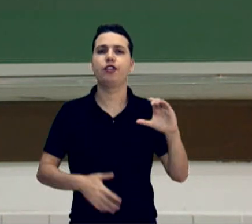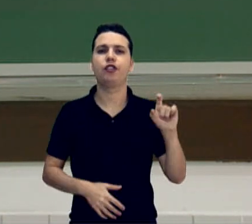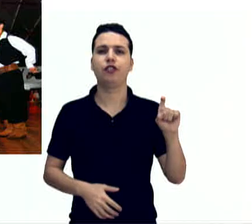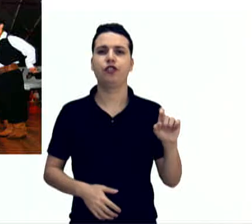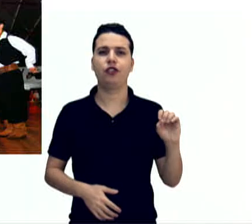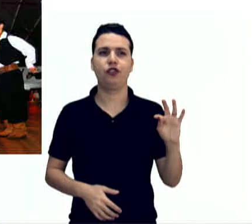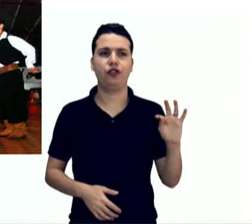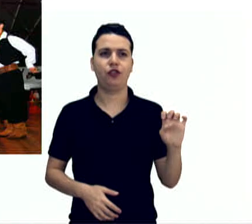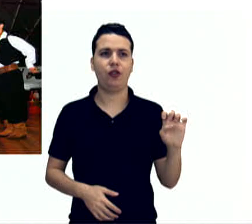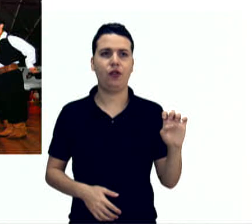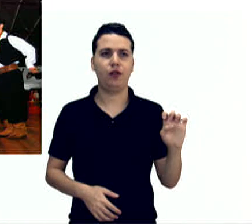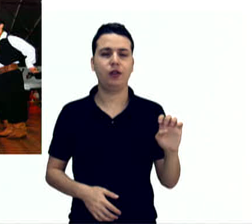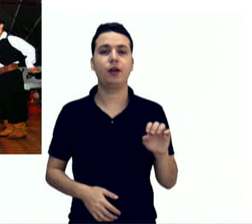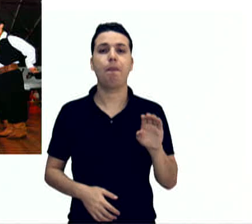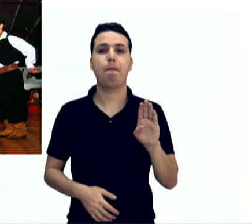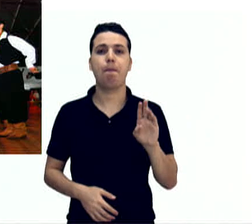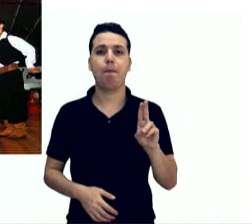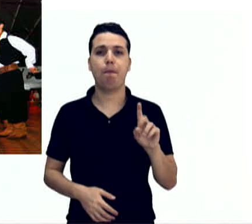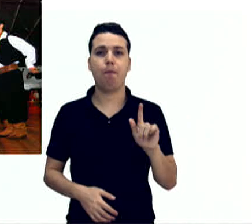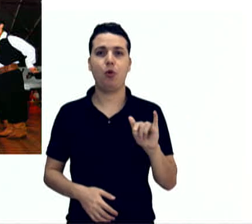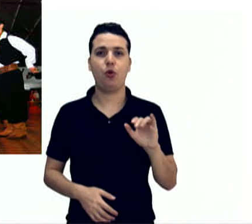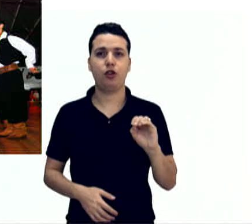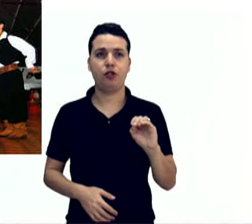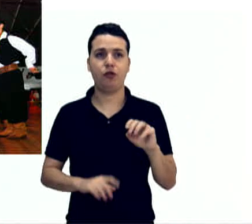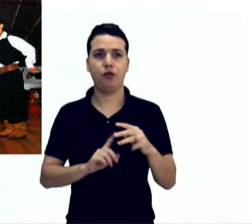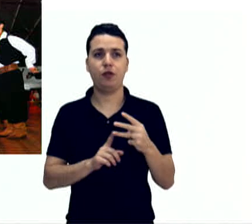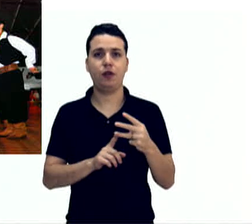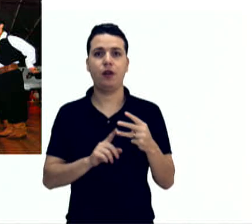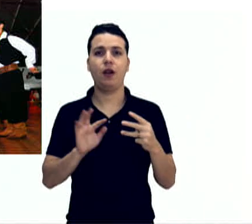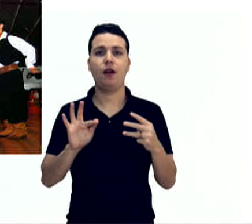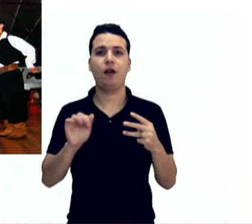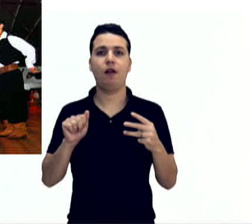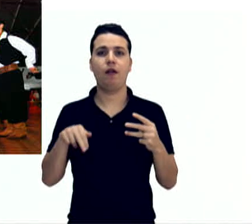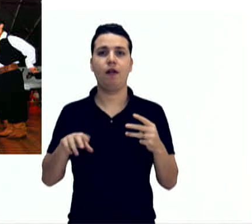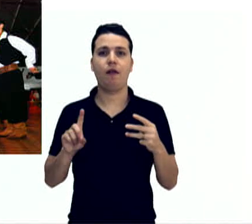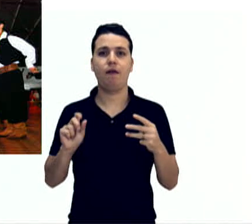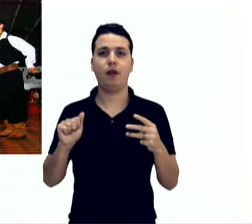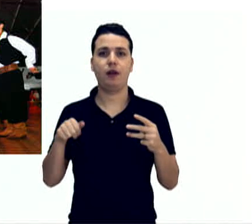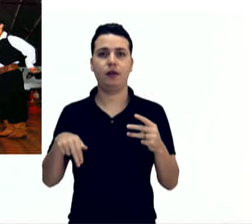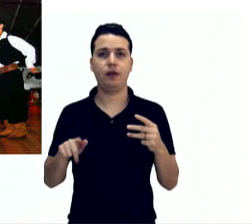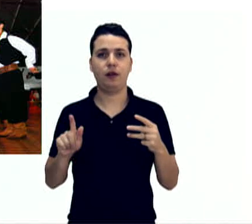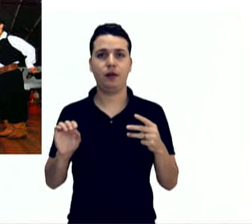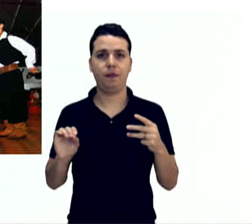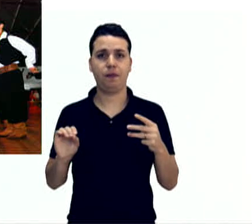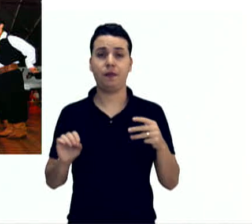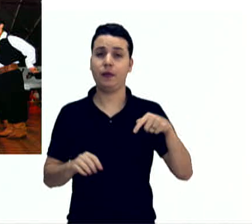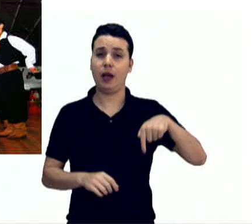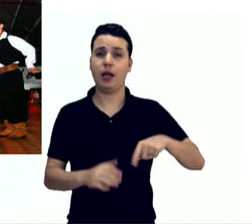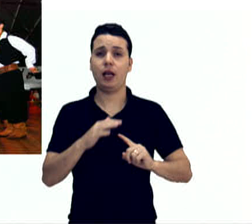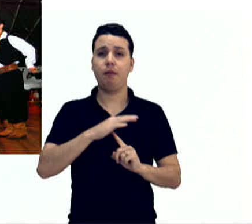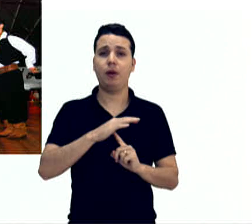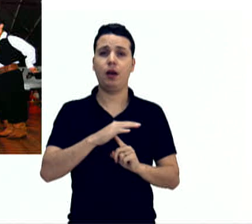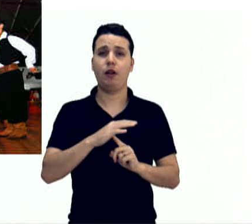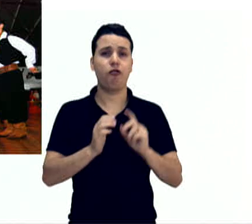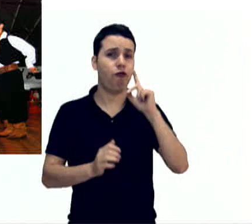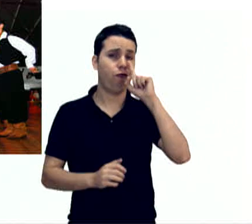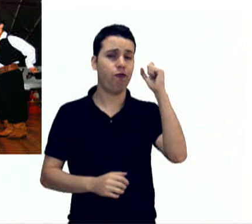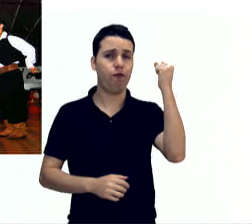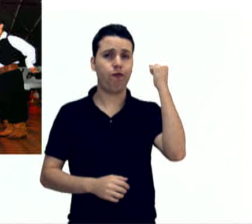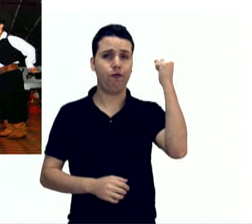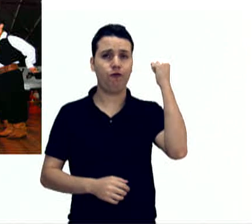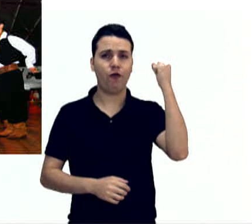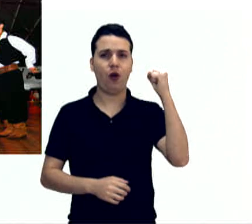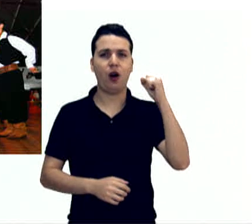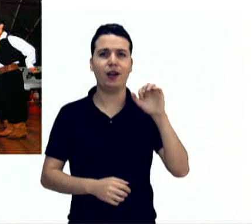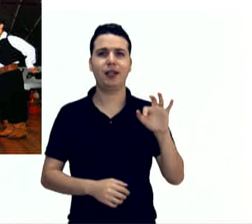shot, bugio, fandango. Aqui no Paraná, a gente percebe que é muito forte essa questão do fandango, né? Tem toda